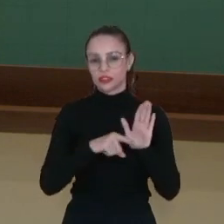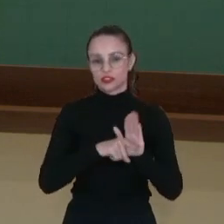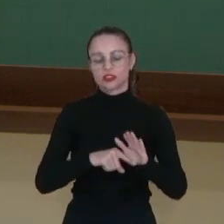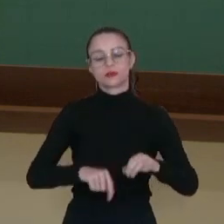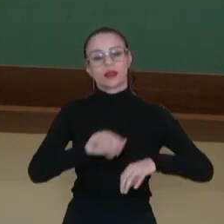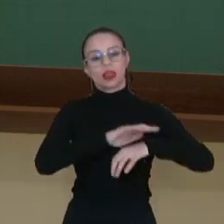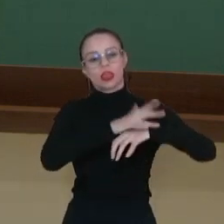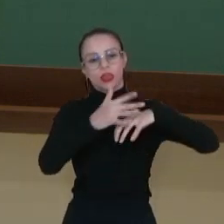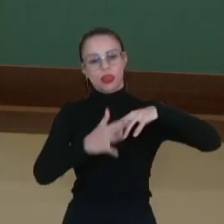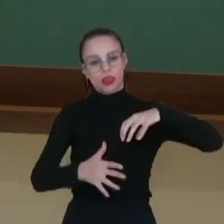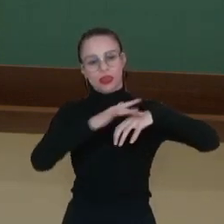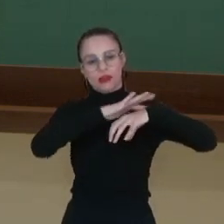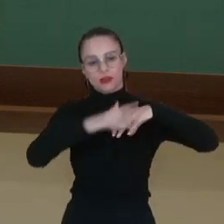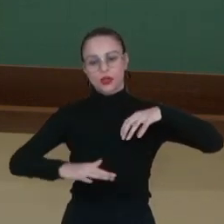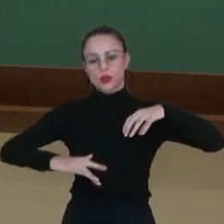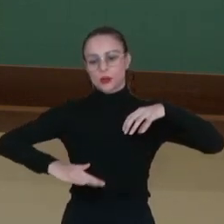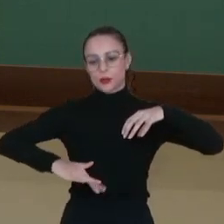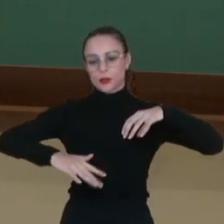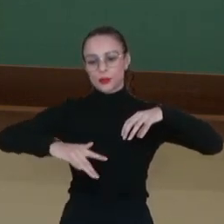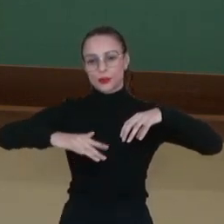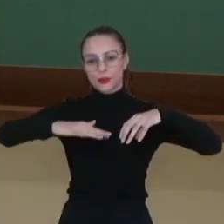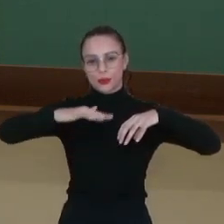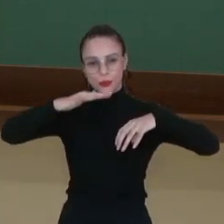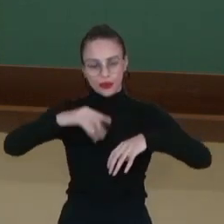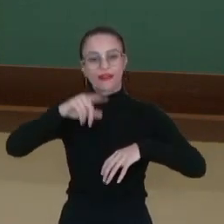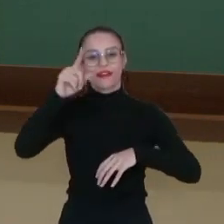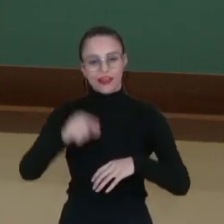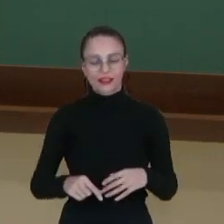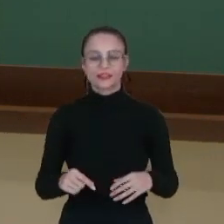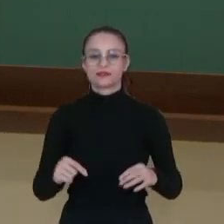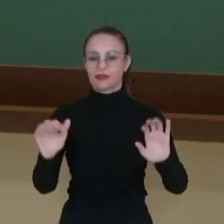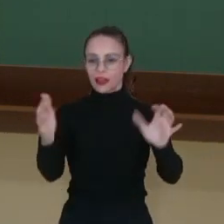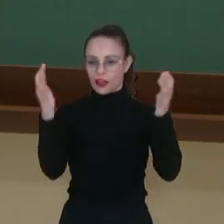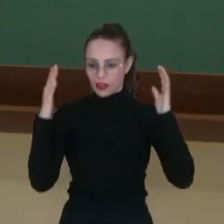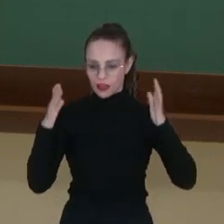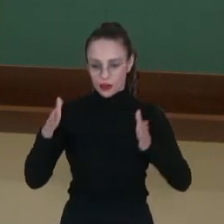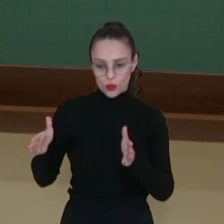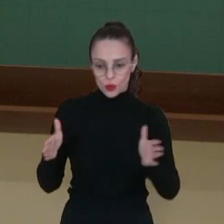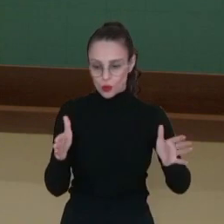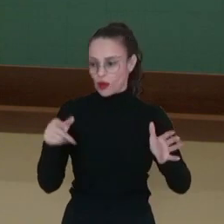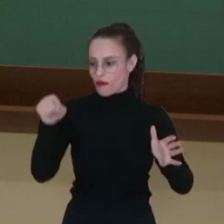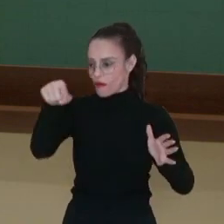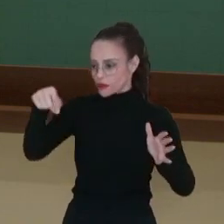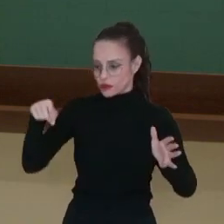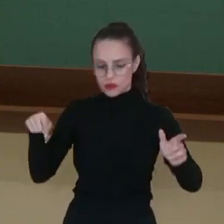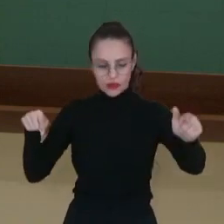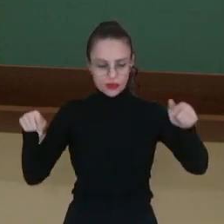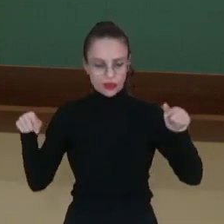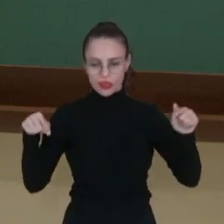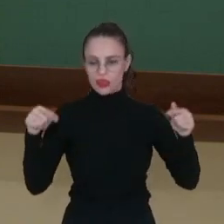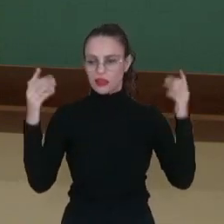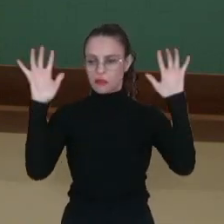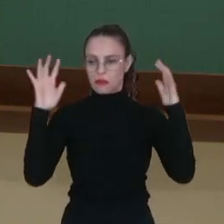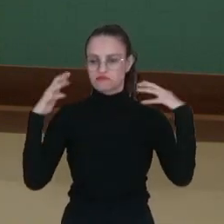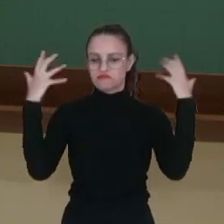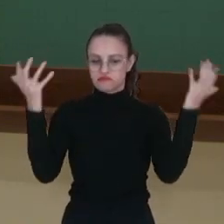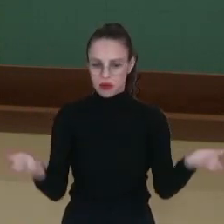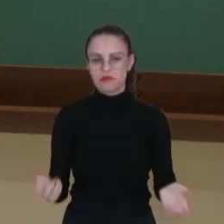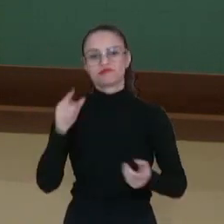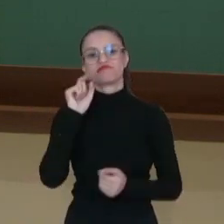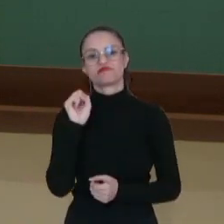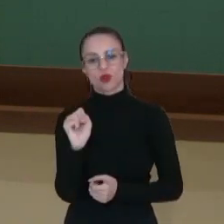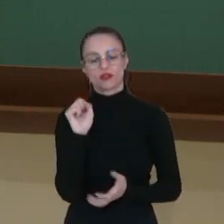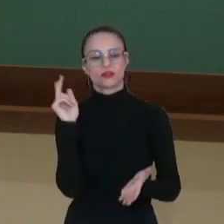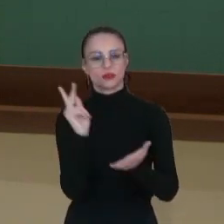o assoreamento, o desmatamento das margens vão causar toda essa questão ambiental problemática,